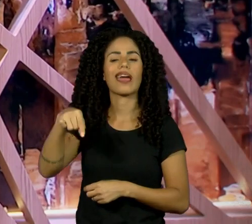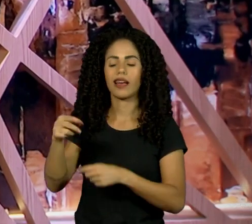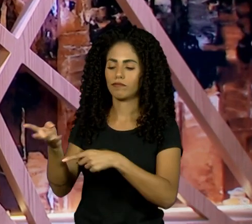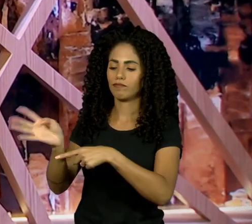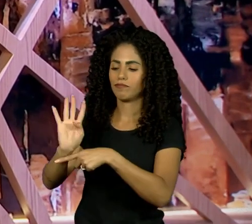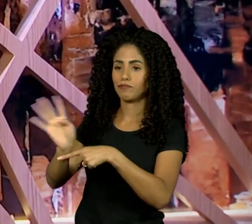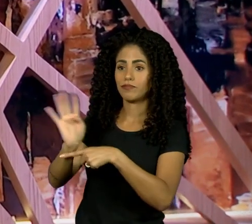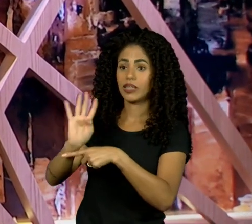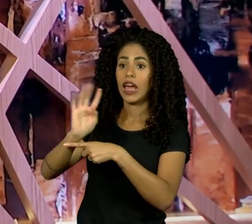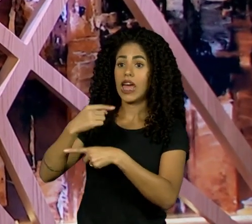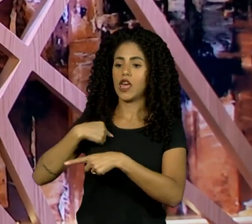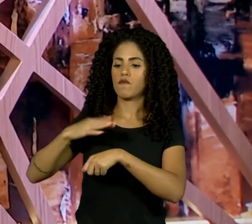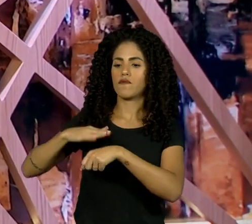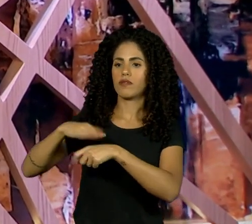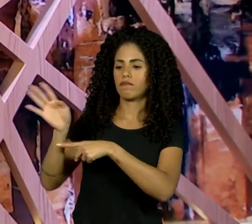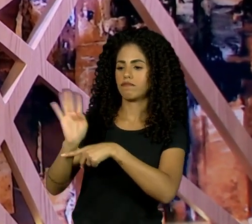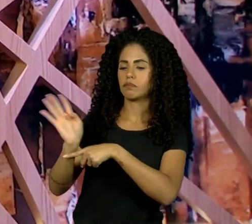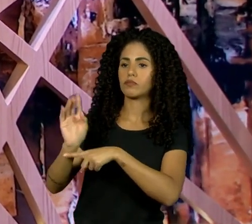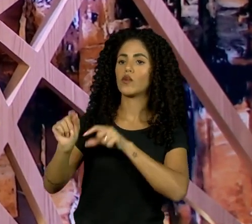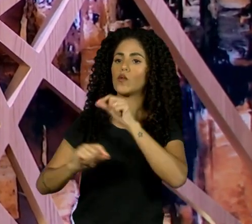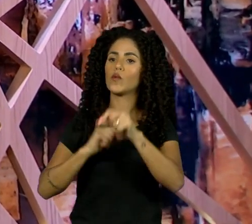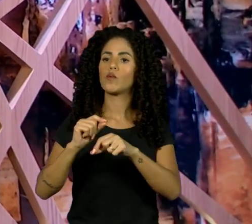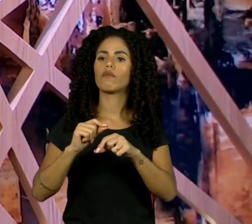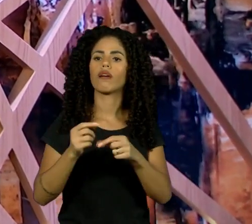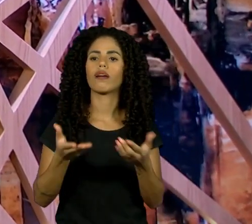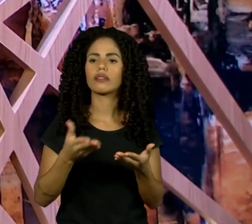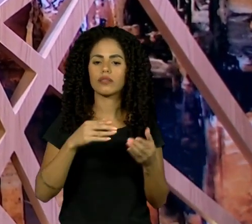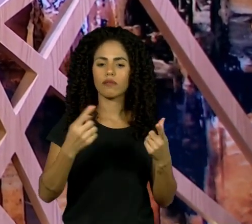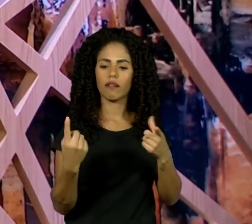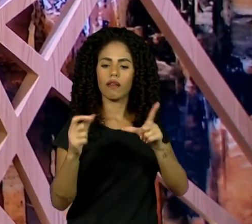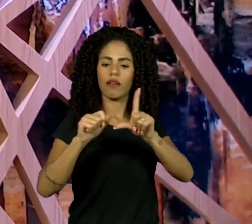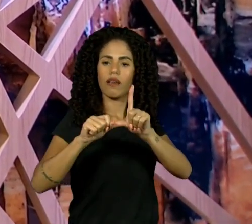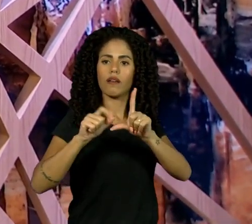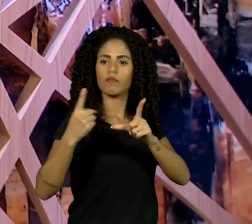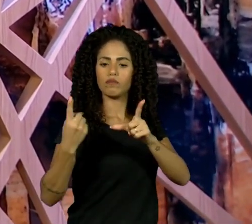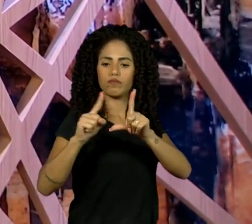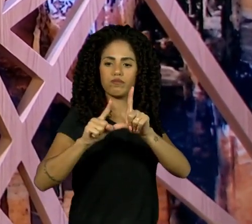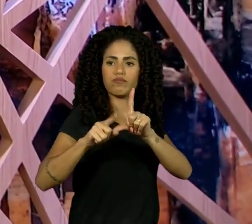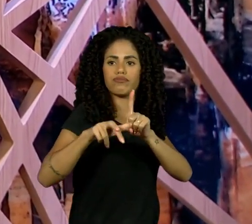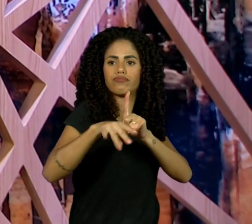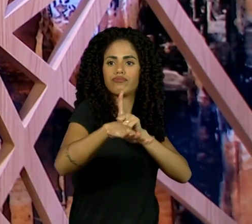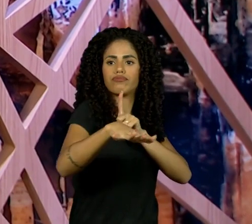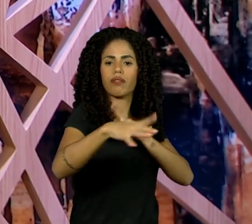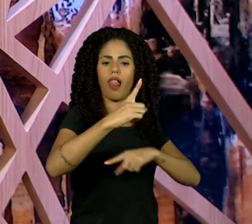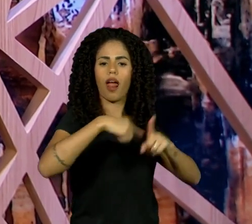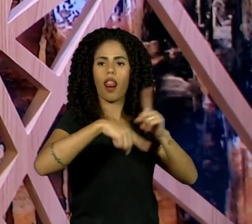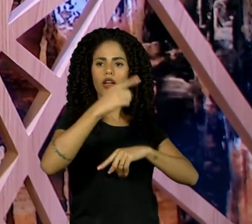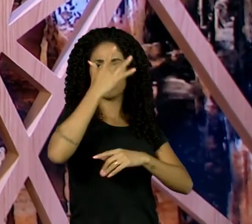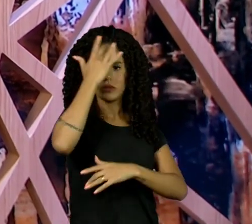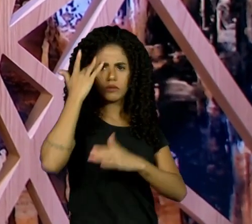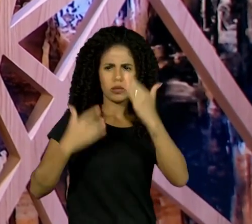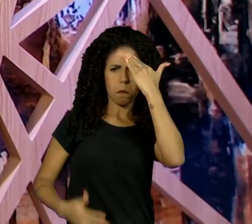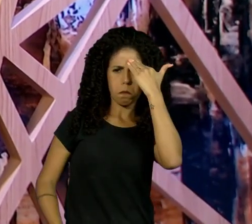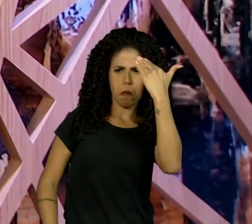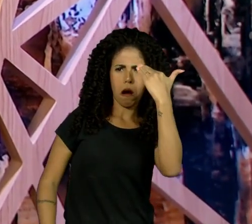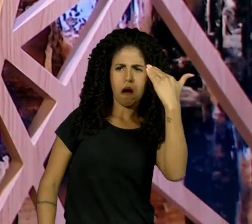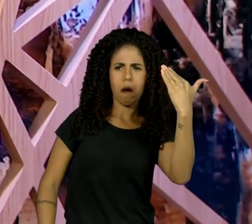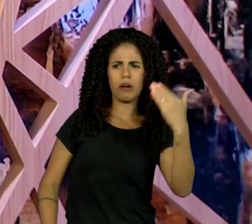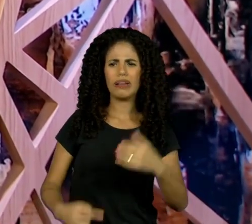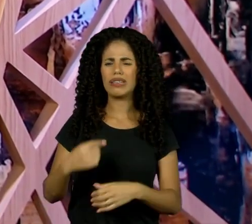talvez eu achasse que esse mundinho de influenciadores, mundinho dos famosos, não era muito para mim, assim. E